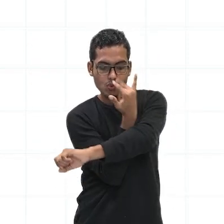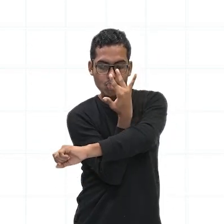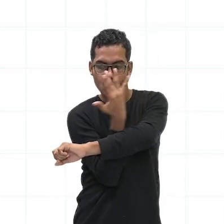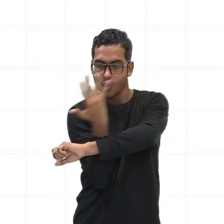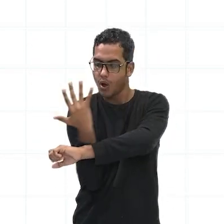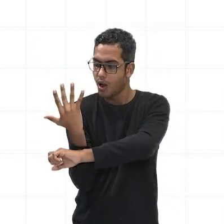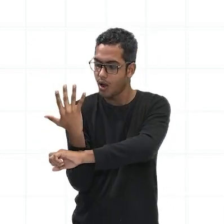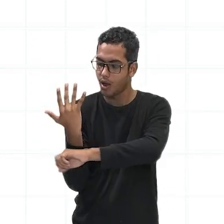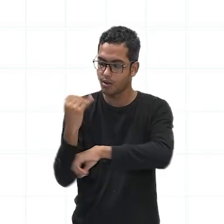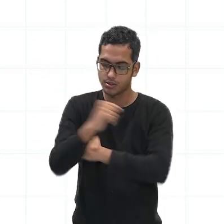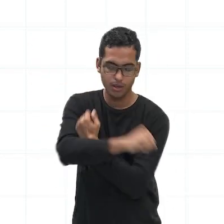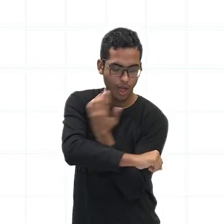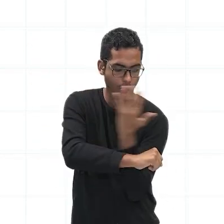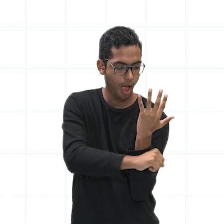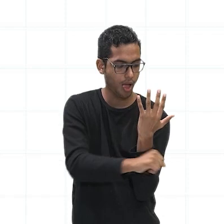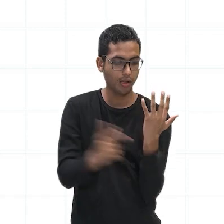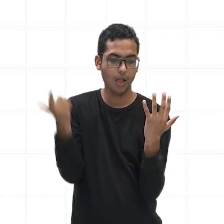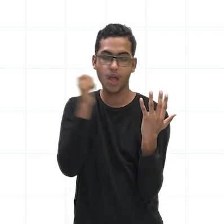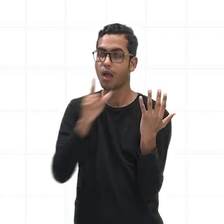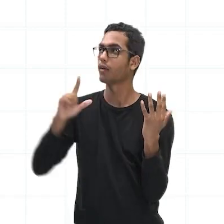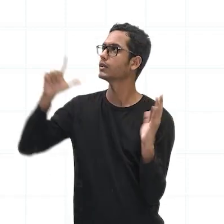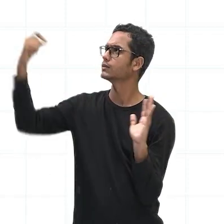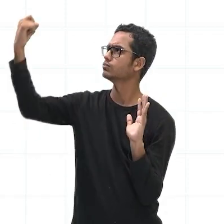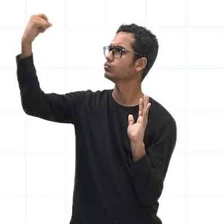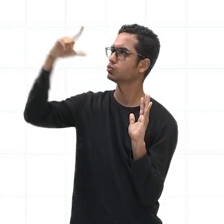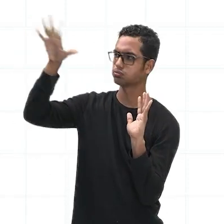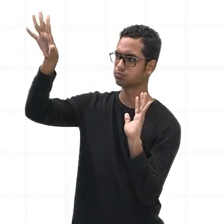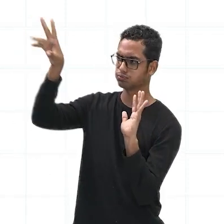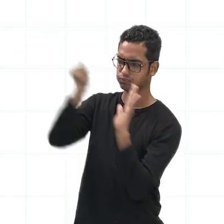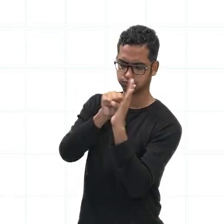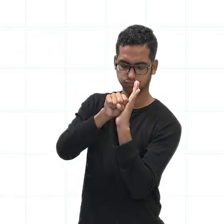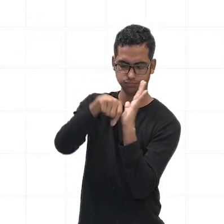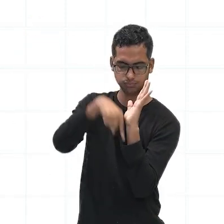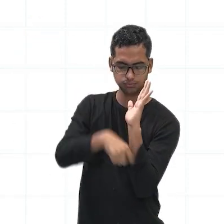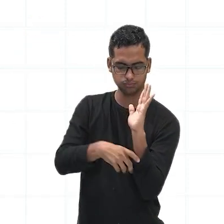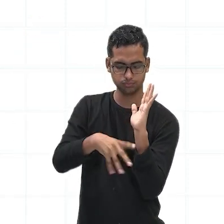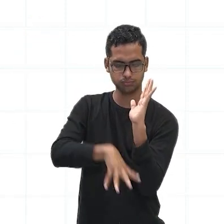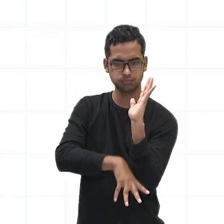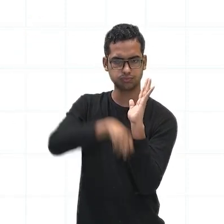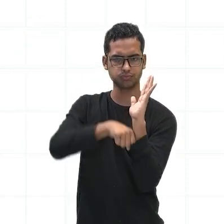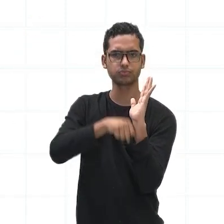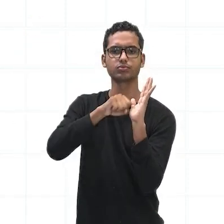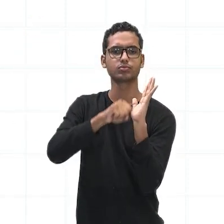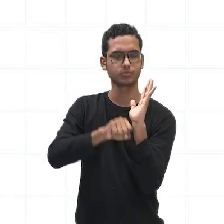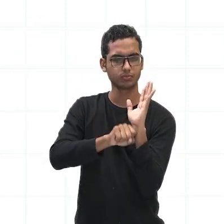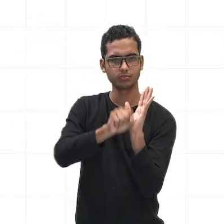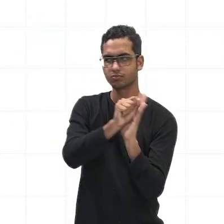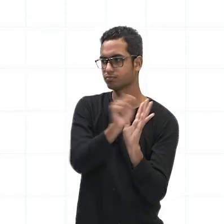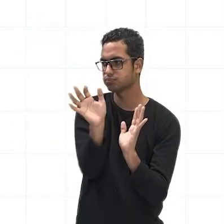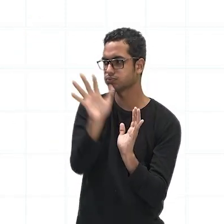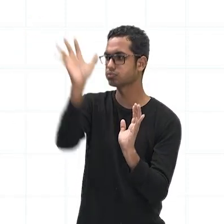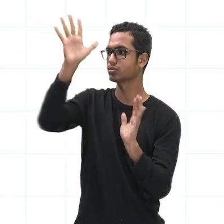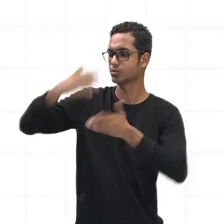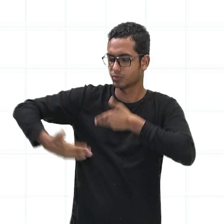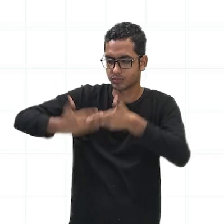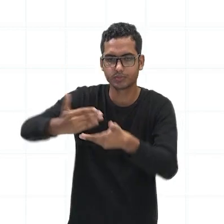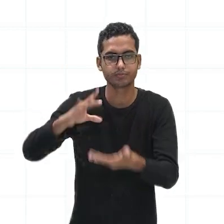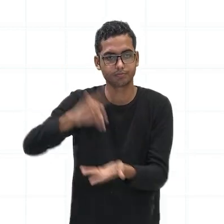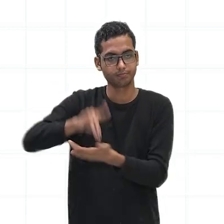aí esses raios solares e utilizarem no seu processo de fotossíntese, né? Como nós sabemos, as